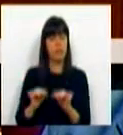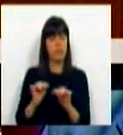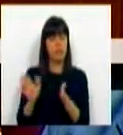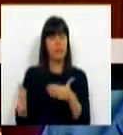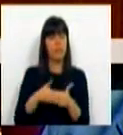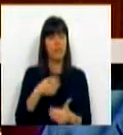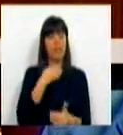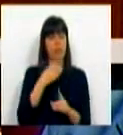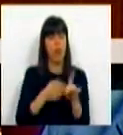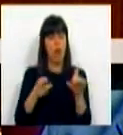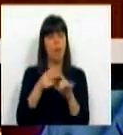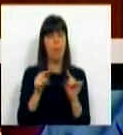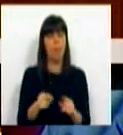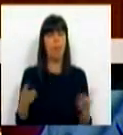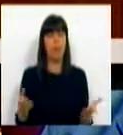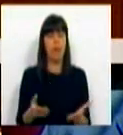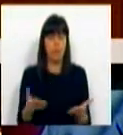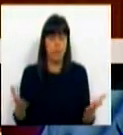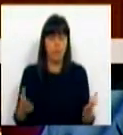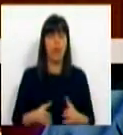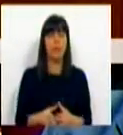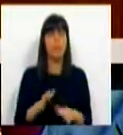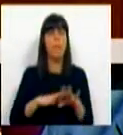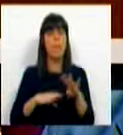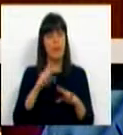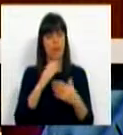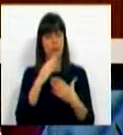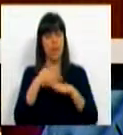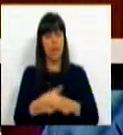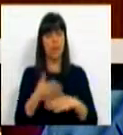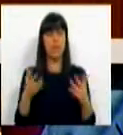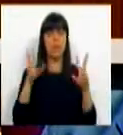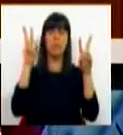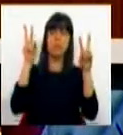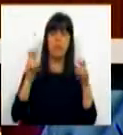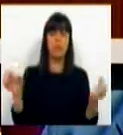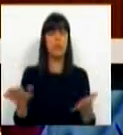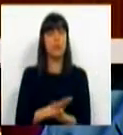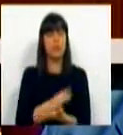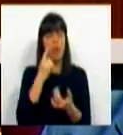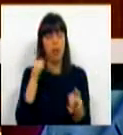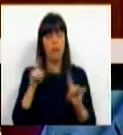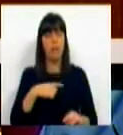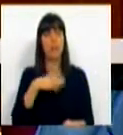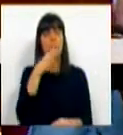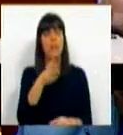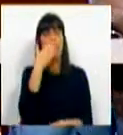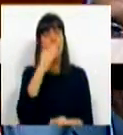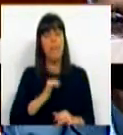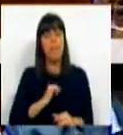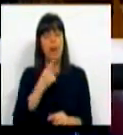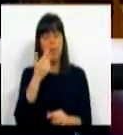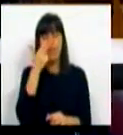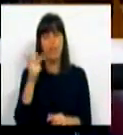as insolvências que aumentaram. E, portanto, fazer uma intervenção citando o título do jornal, volto a dizer, parece-me